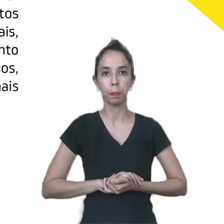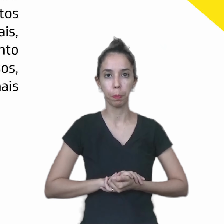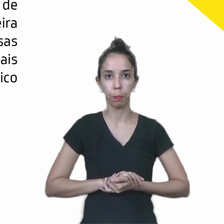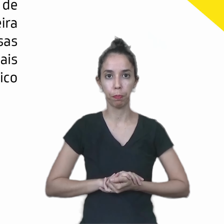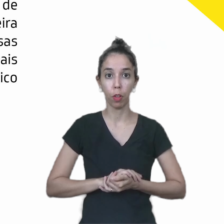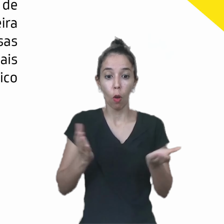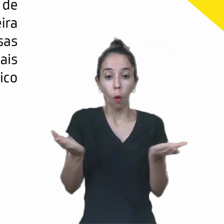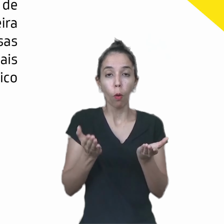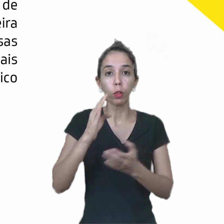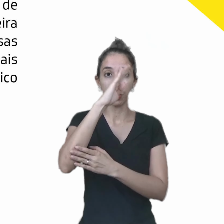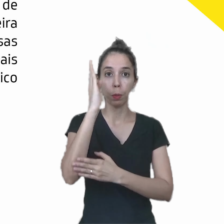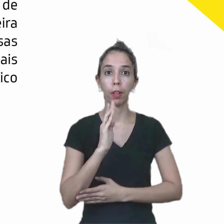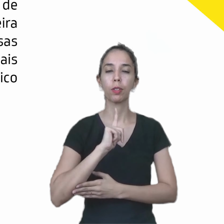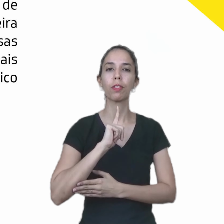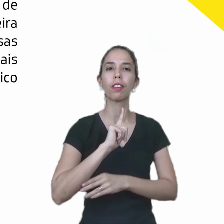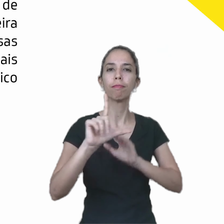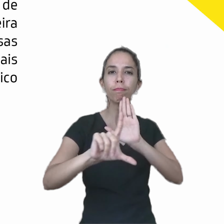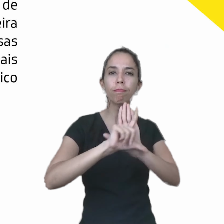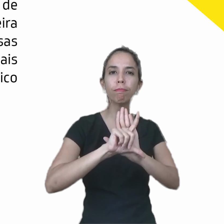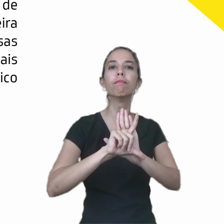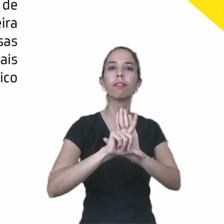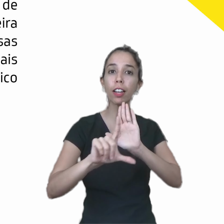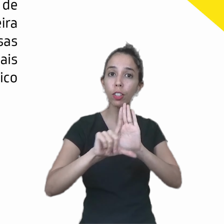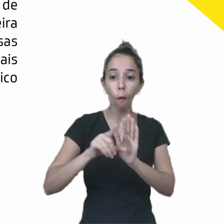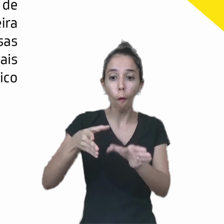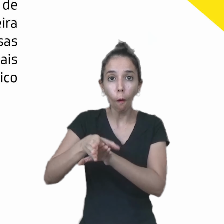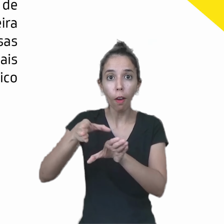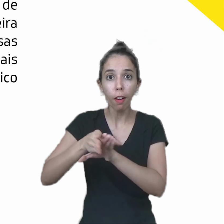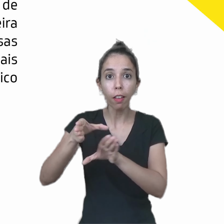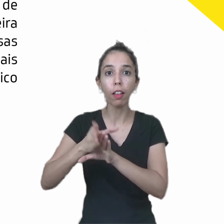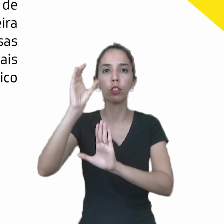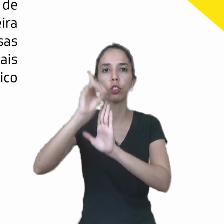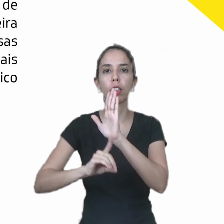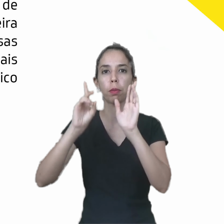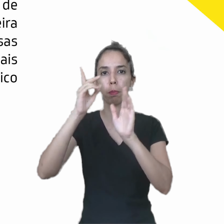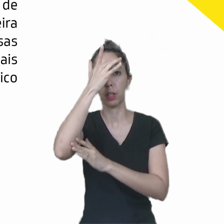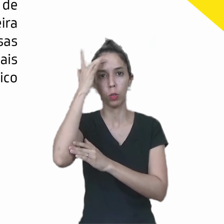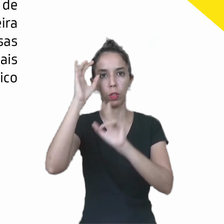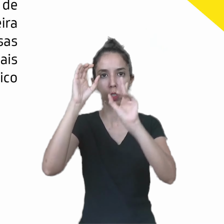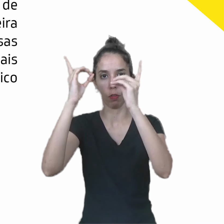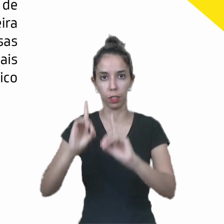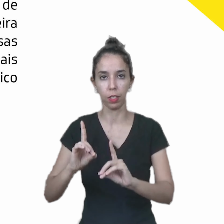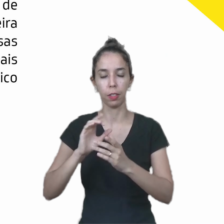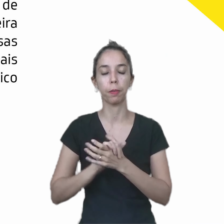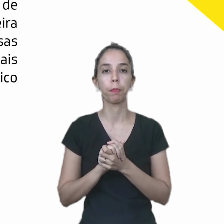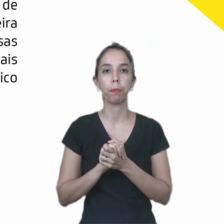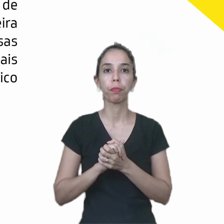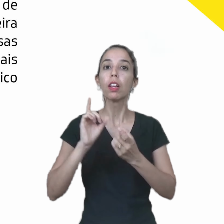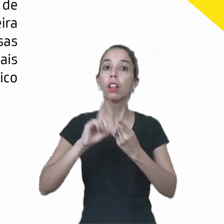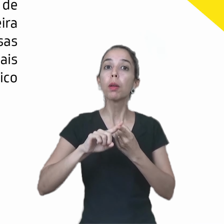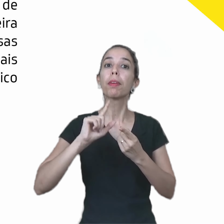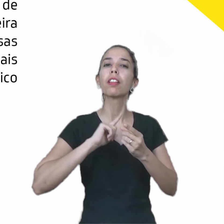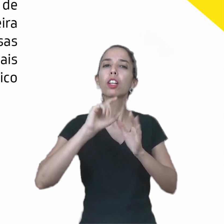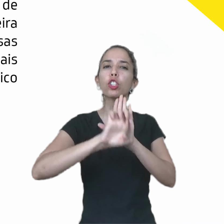de serviço. Atualmente, o Brasil possui uma legislação que rege os direitos das pessoas com deficiência.